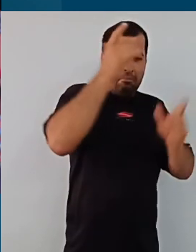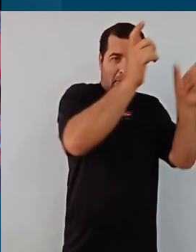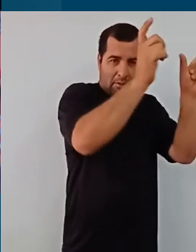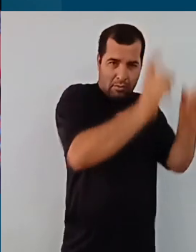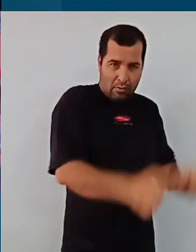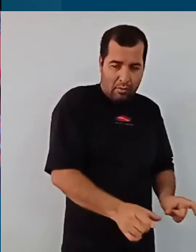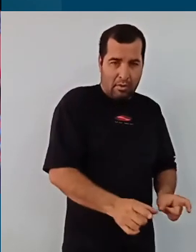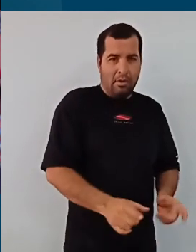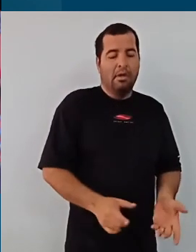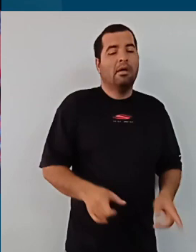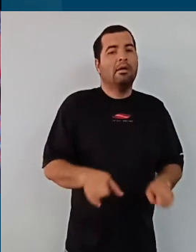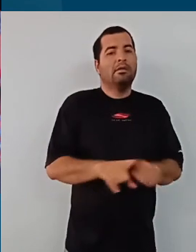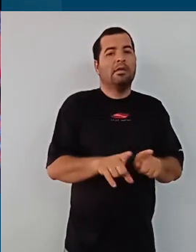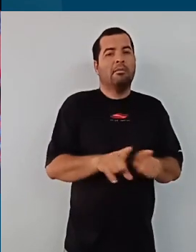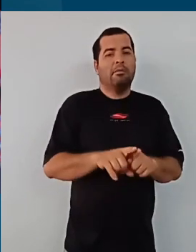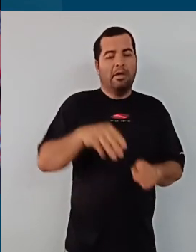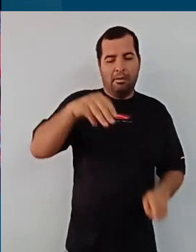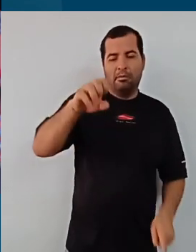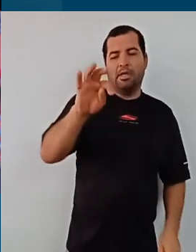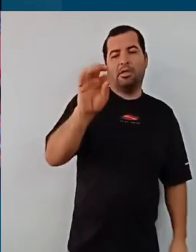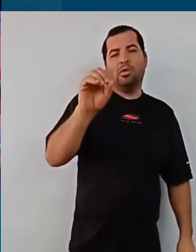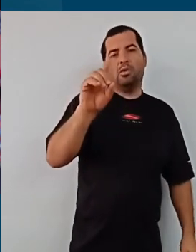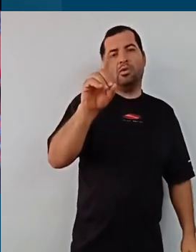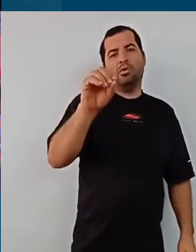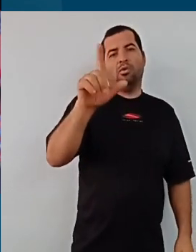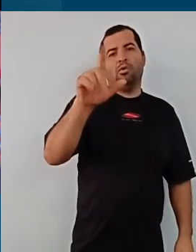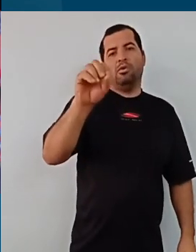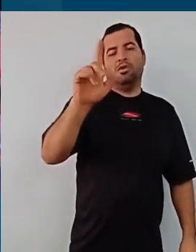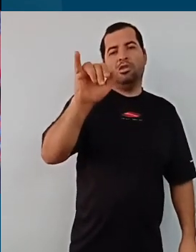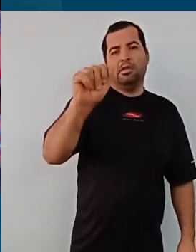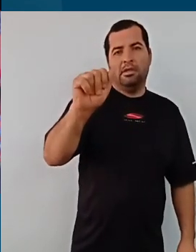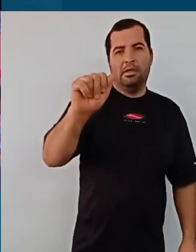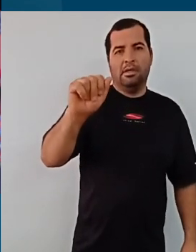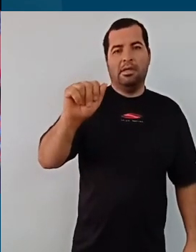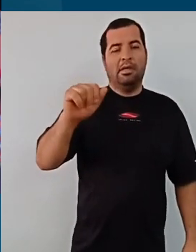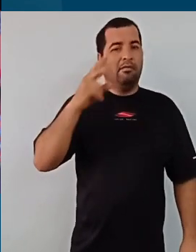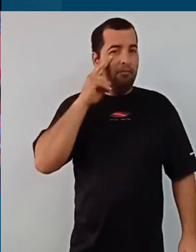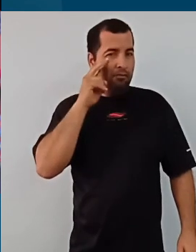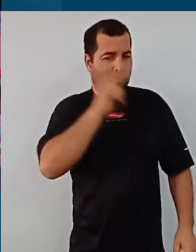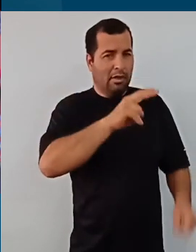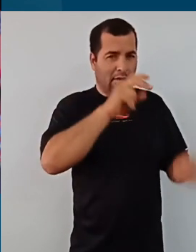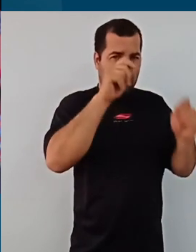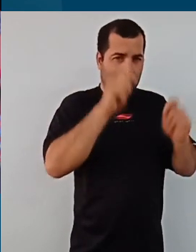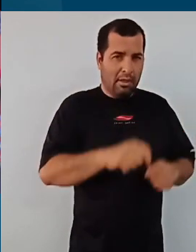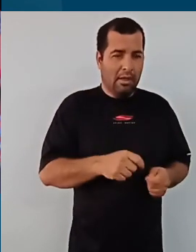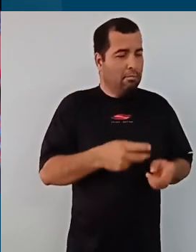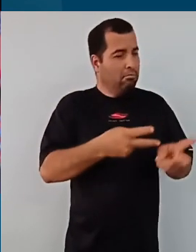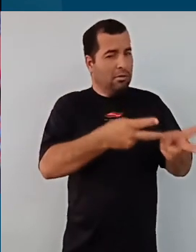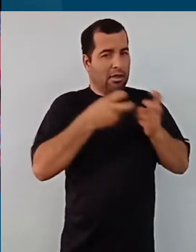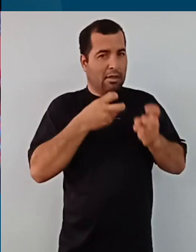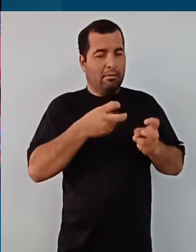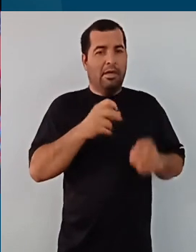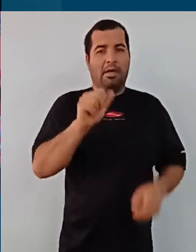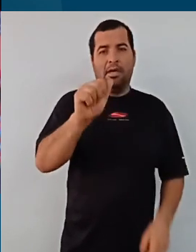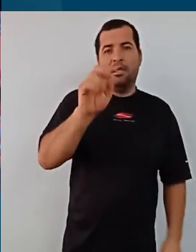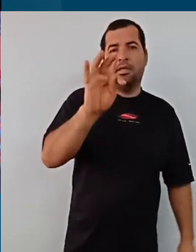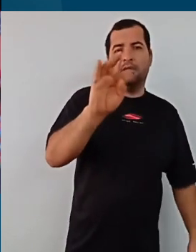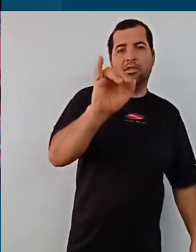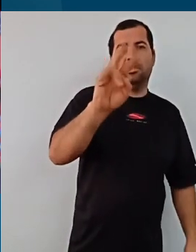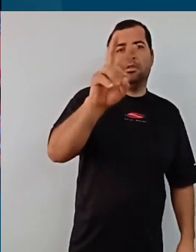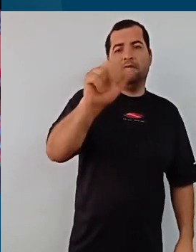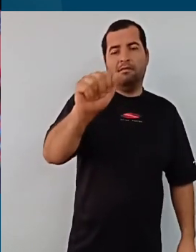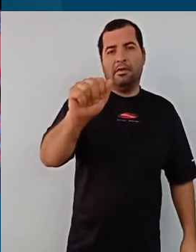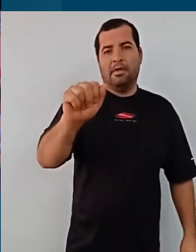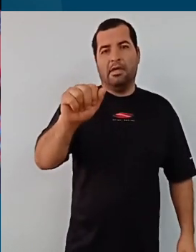as metodologias ativas ficam visíveis, e aí eu vou emendar com as metodologias ativas, porque ela tem a ver